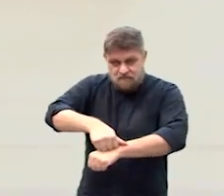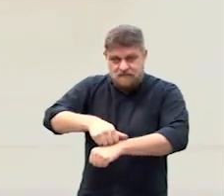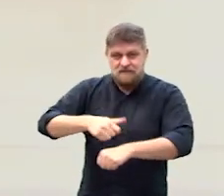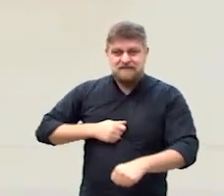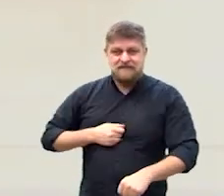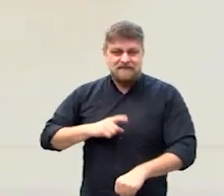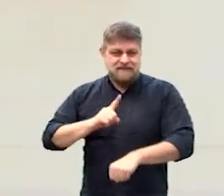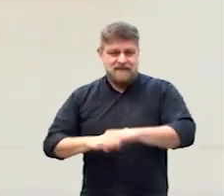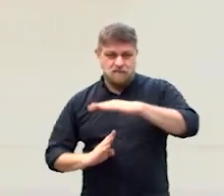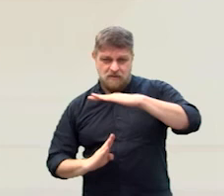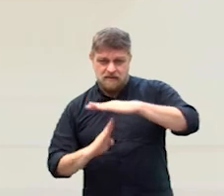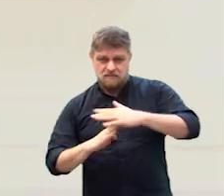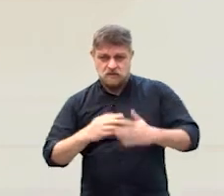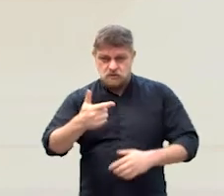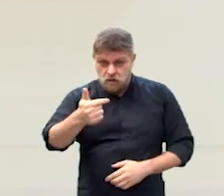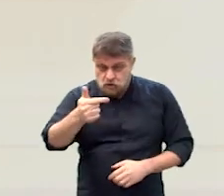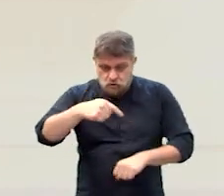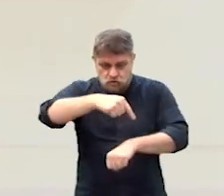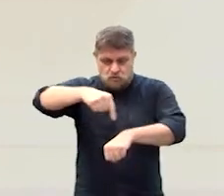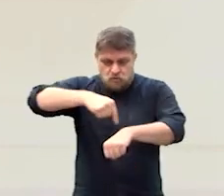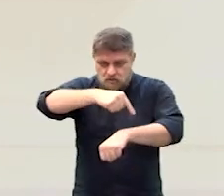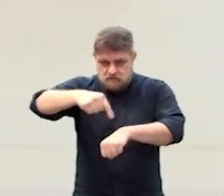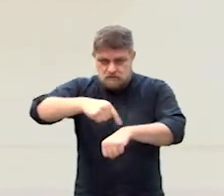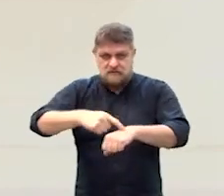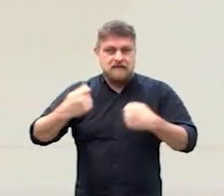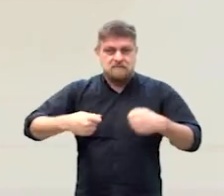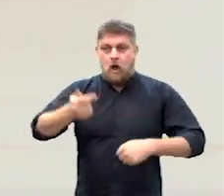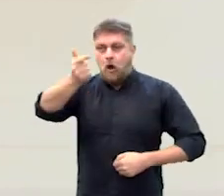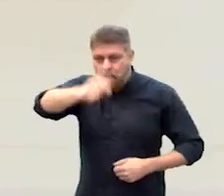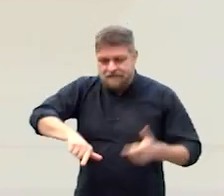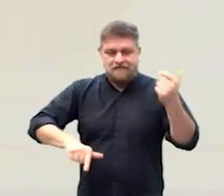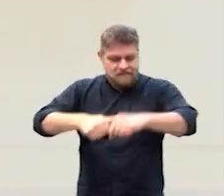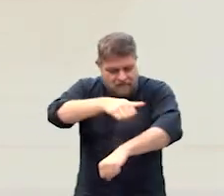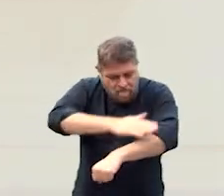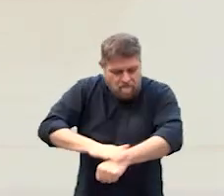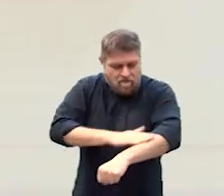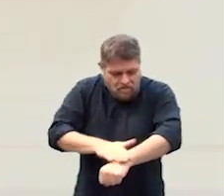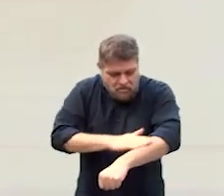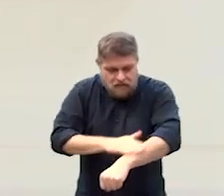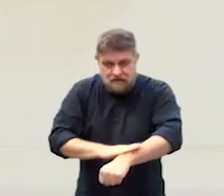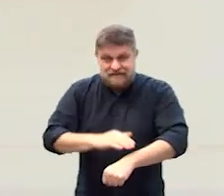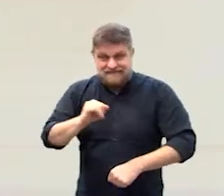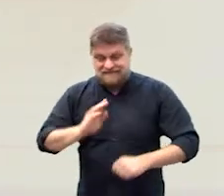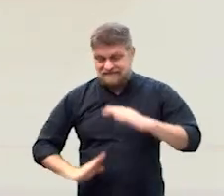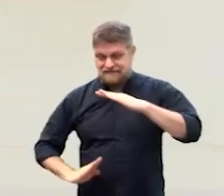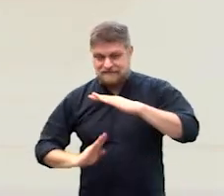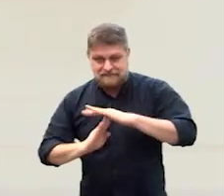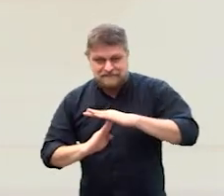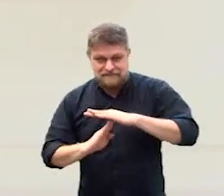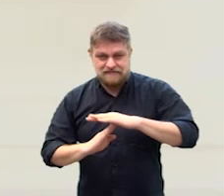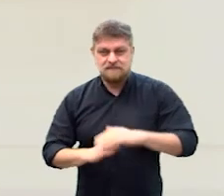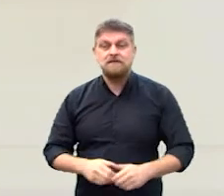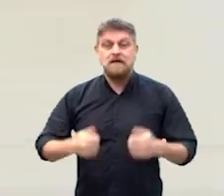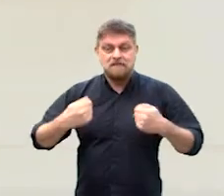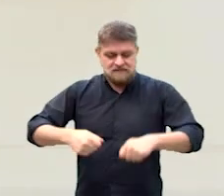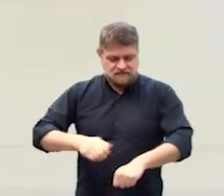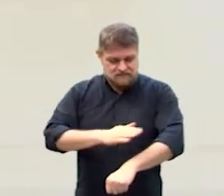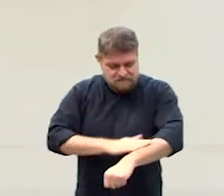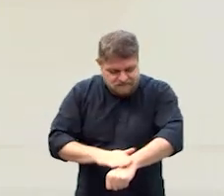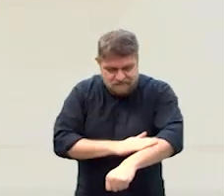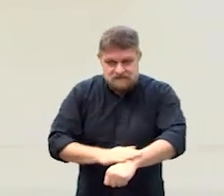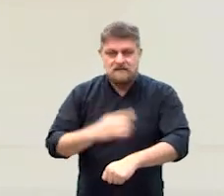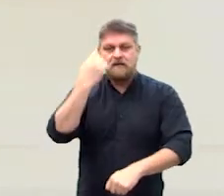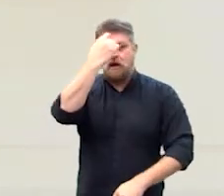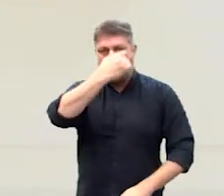o seu produto dura 12 horas de proteção, você não precisa reaplicar. Se ele não dura 12 horas de